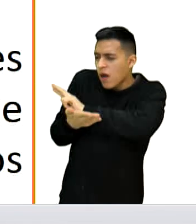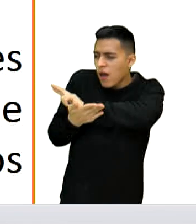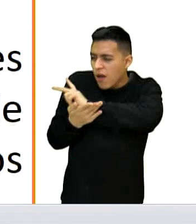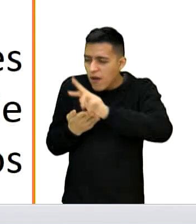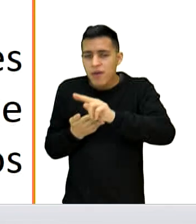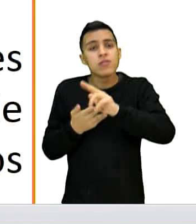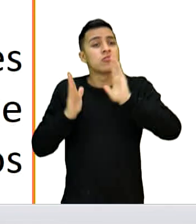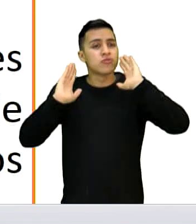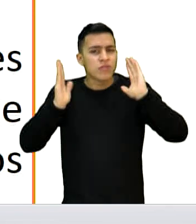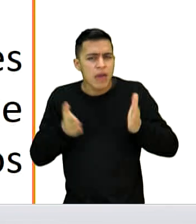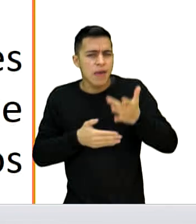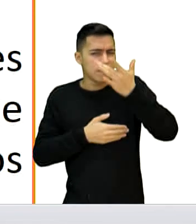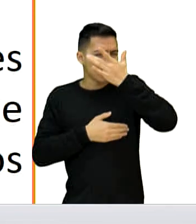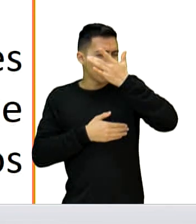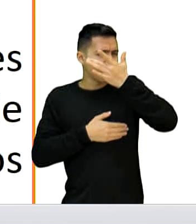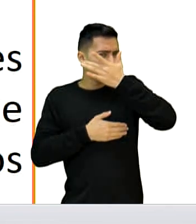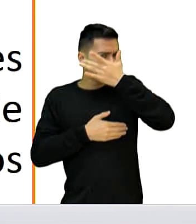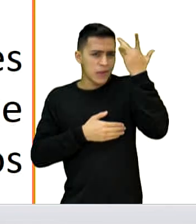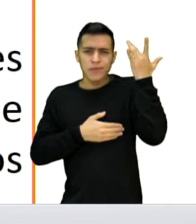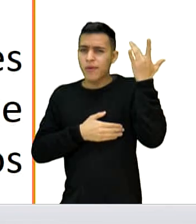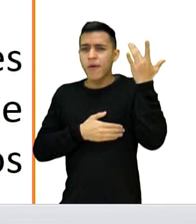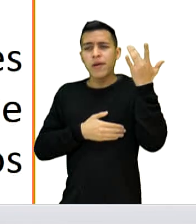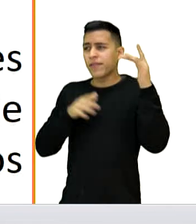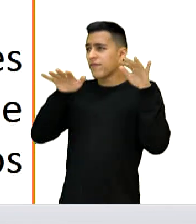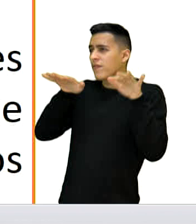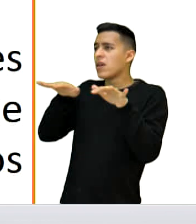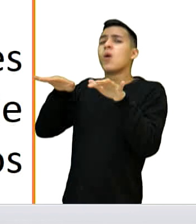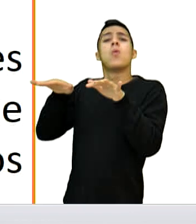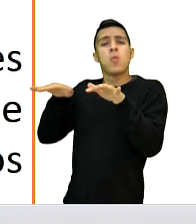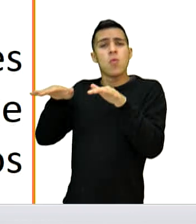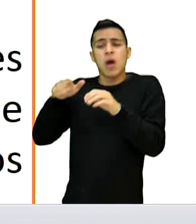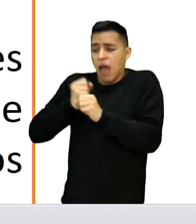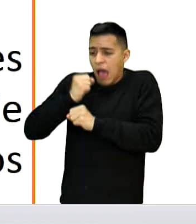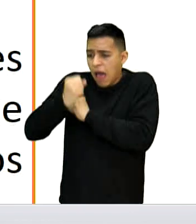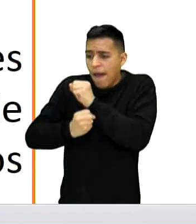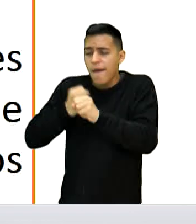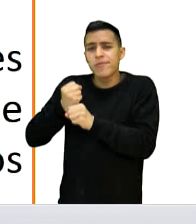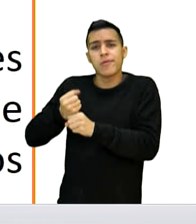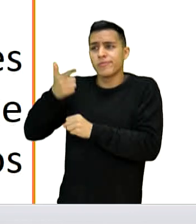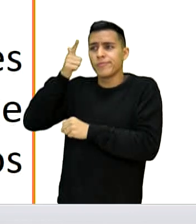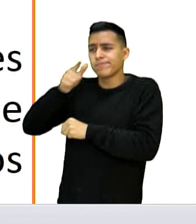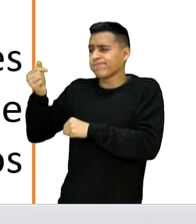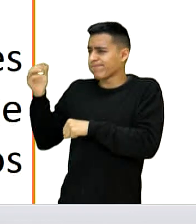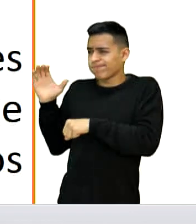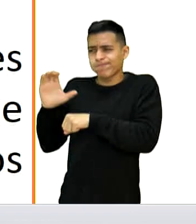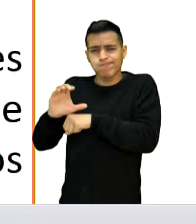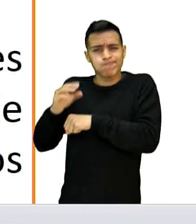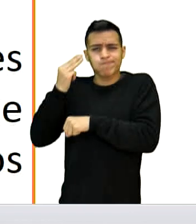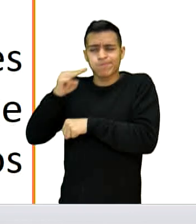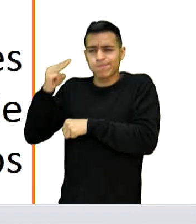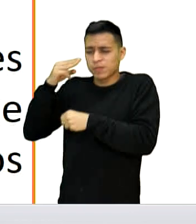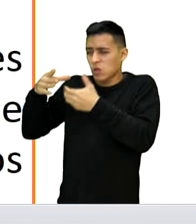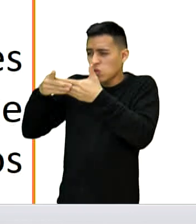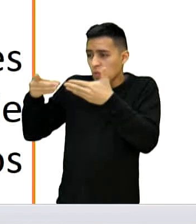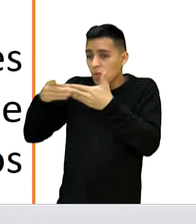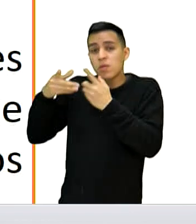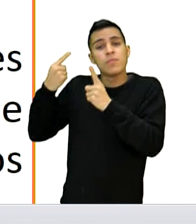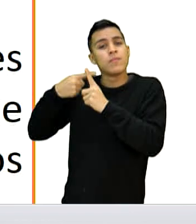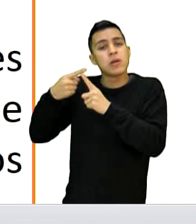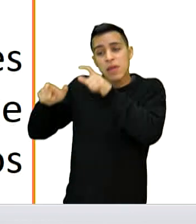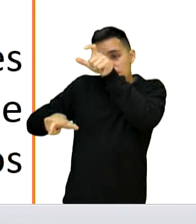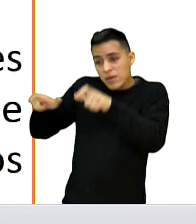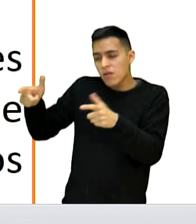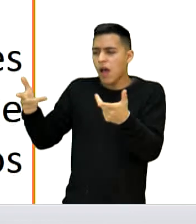tem feito milhares de dólares anualmente, muito pelo fato de que os